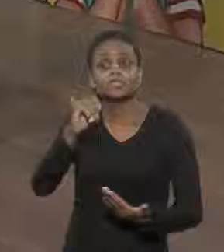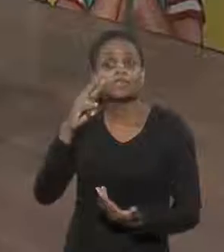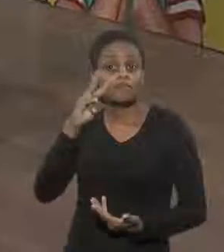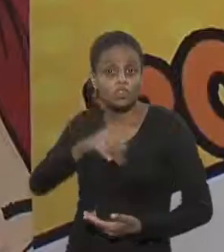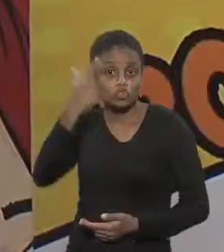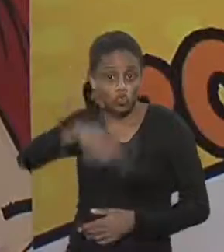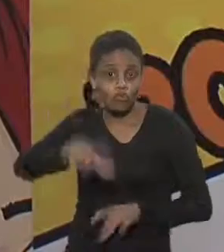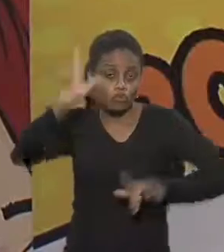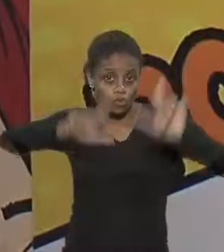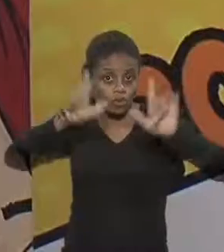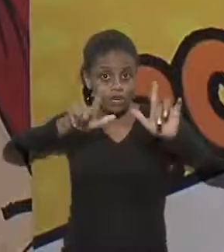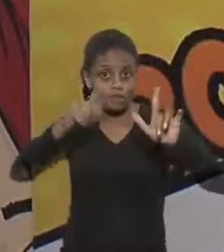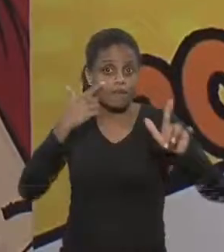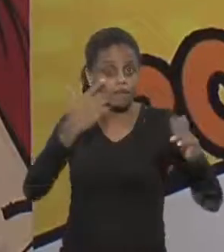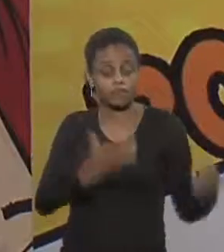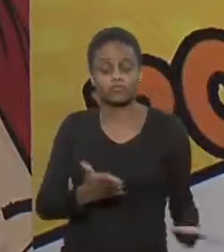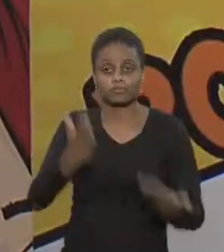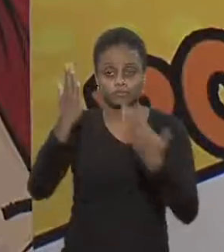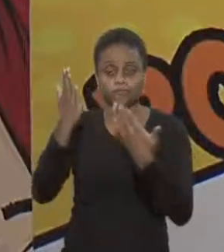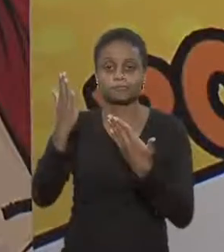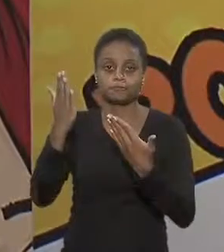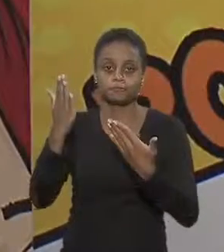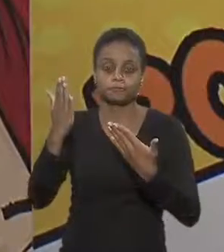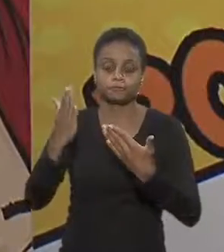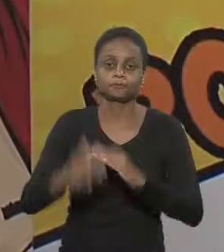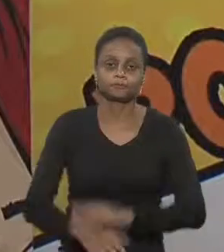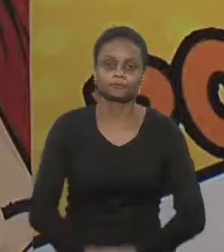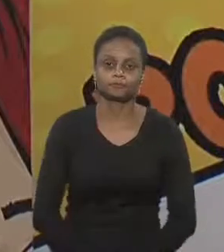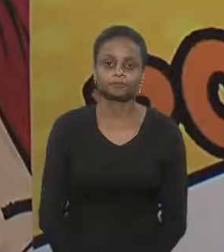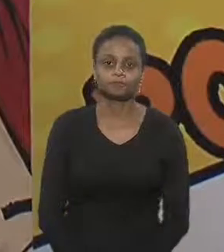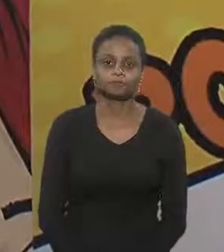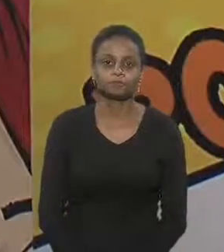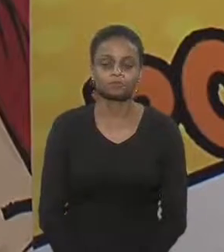vocês. Se você quiser rever esse programa, acesse